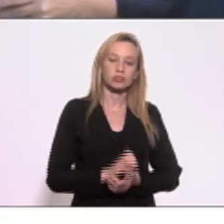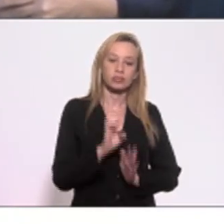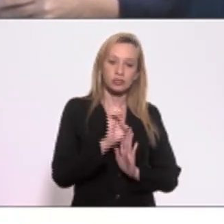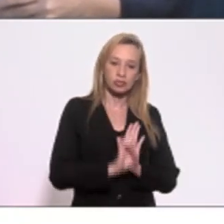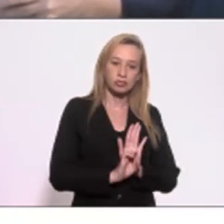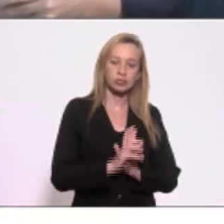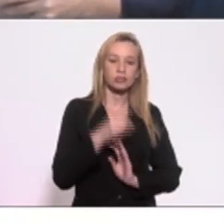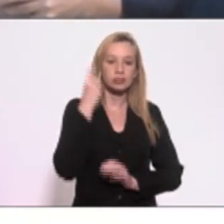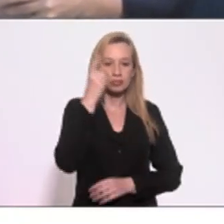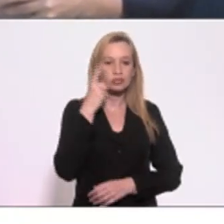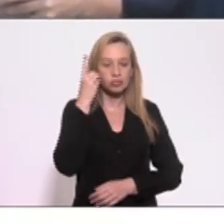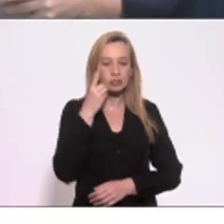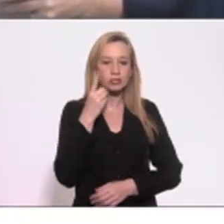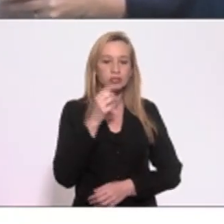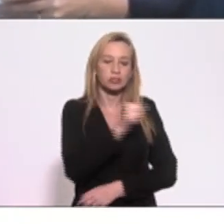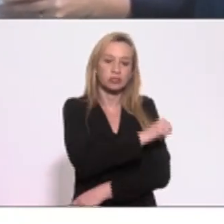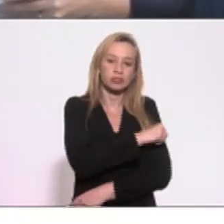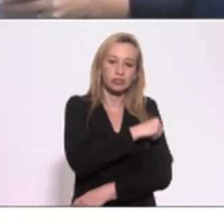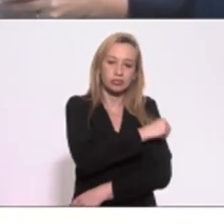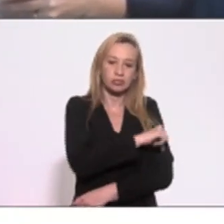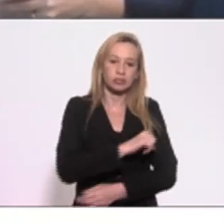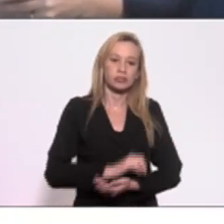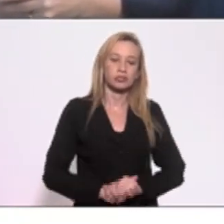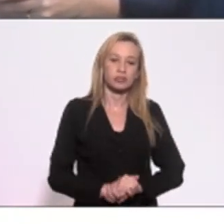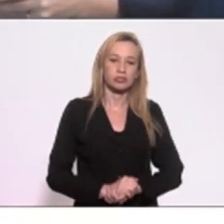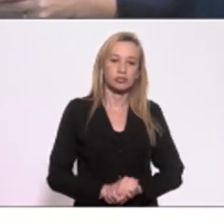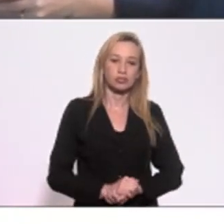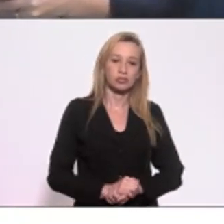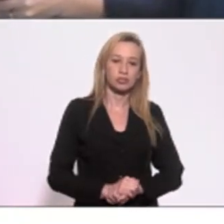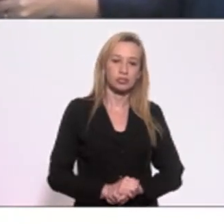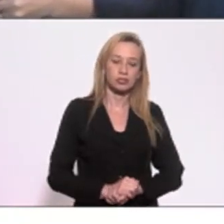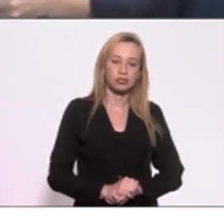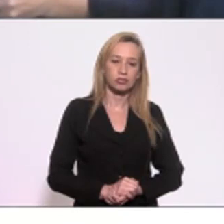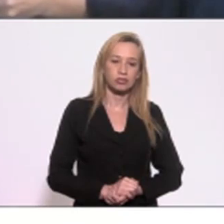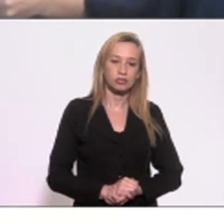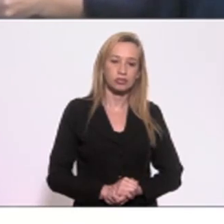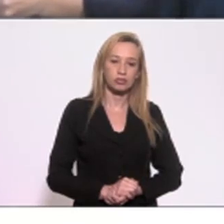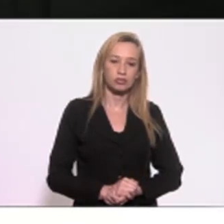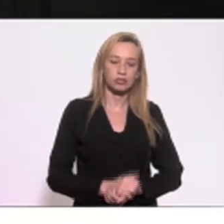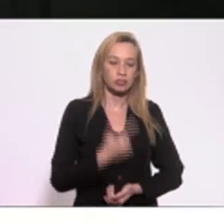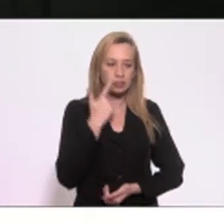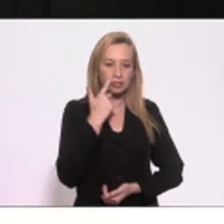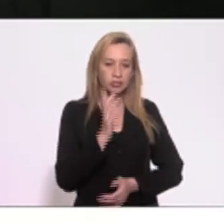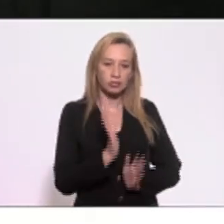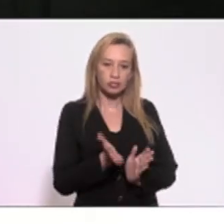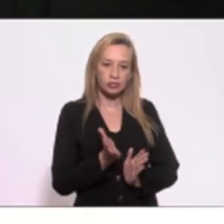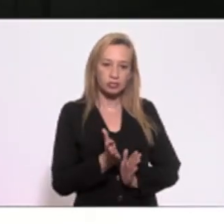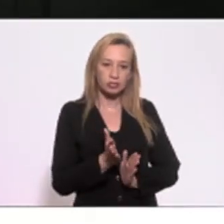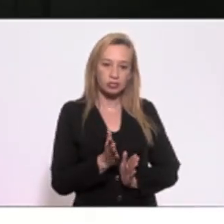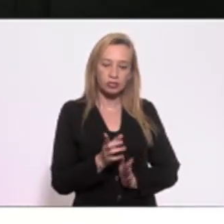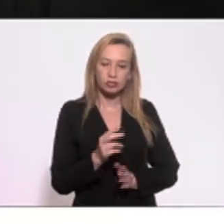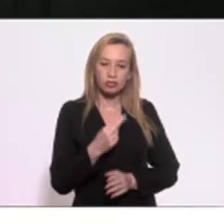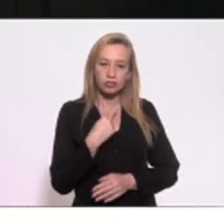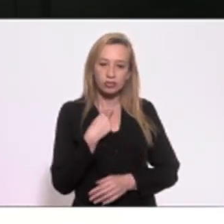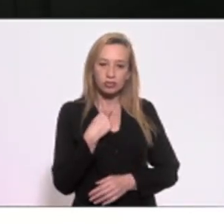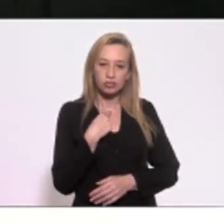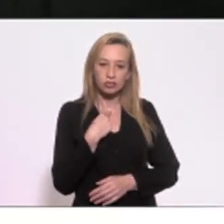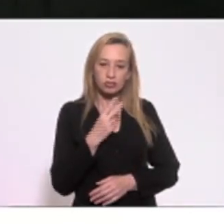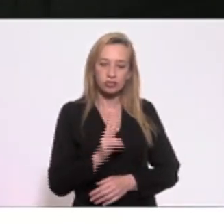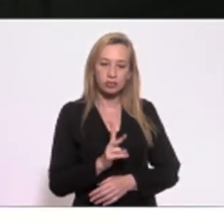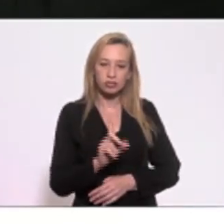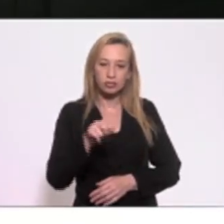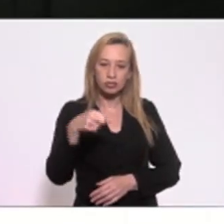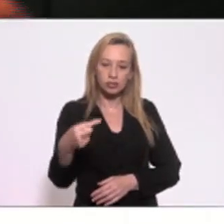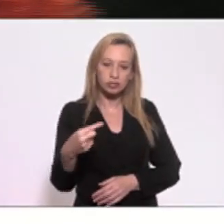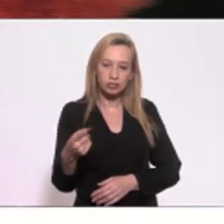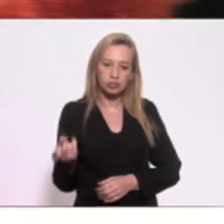deputada enfermeira. Senhor presidente, ela está verificando isso agora. Vossa Excelência não pode seguir e depois